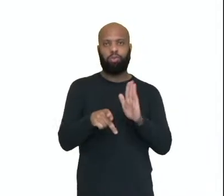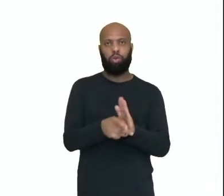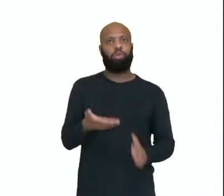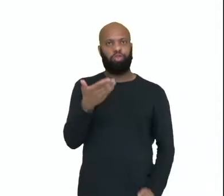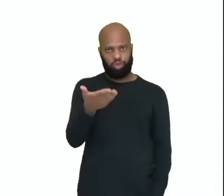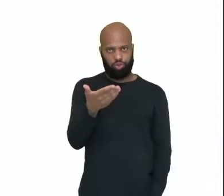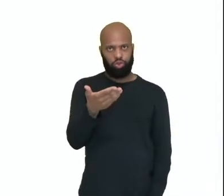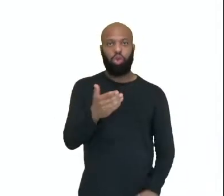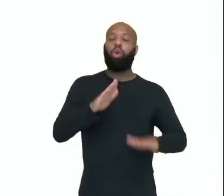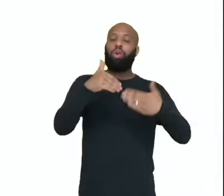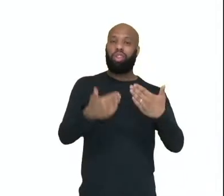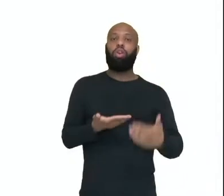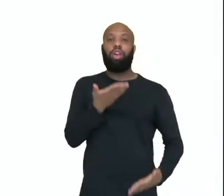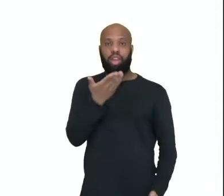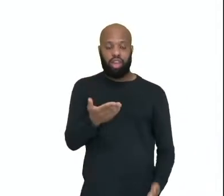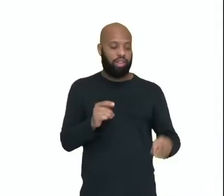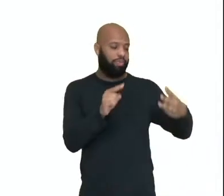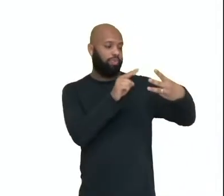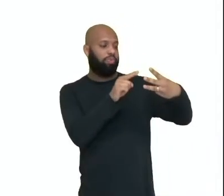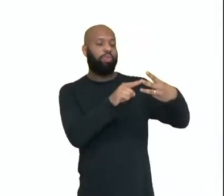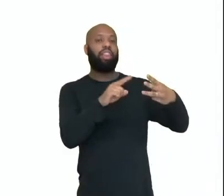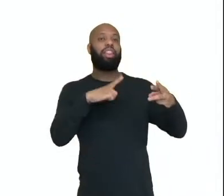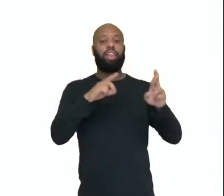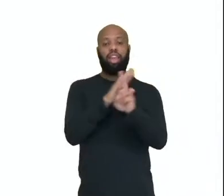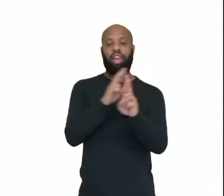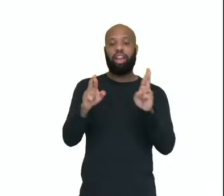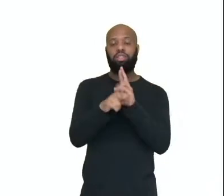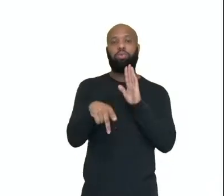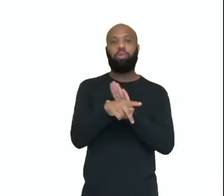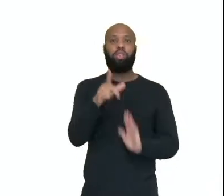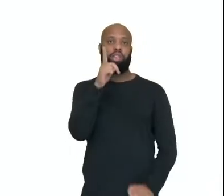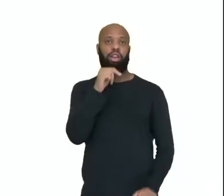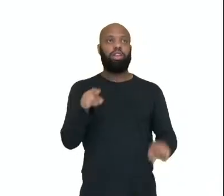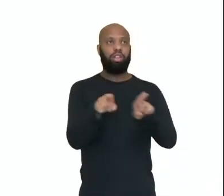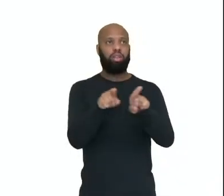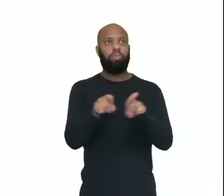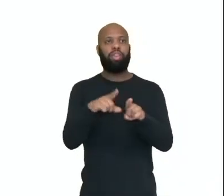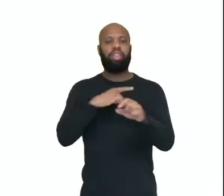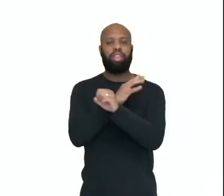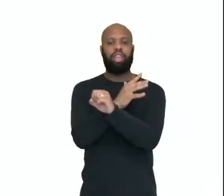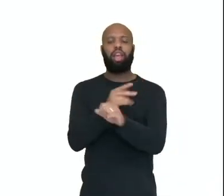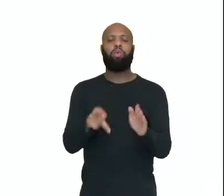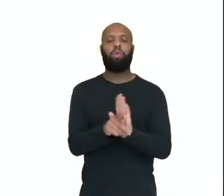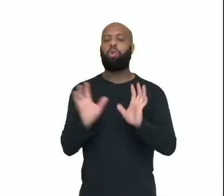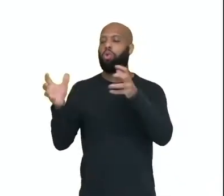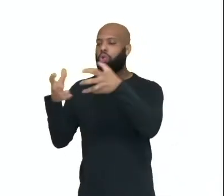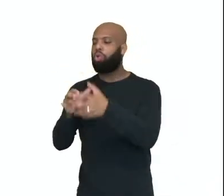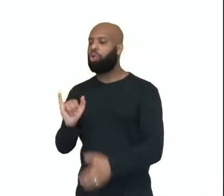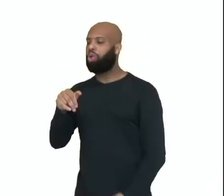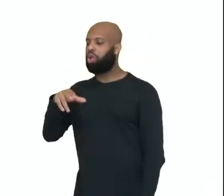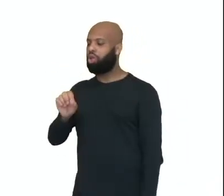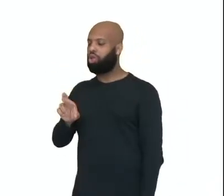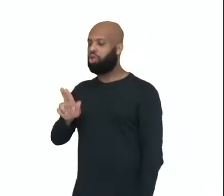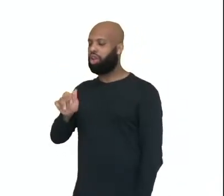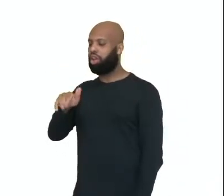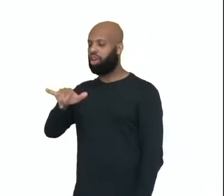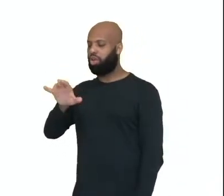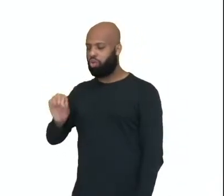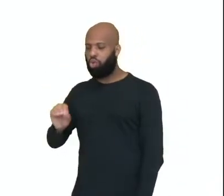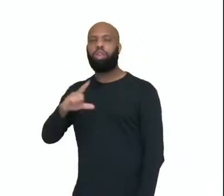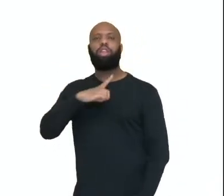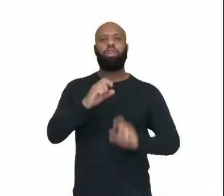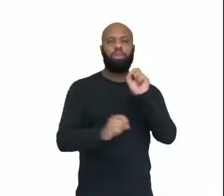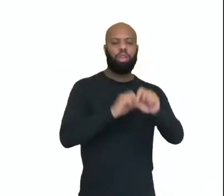substância. Os peróxidos reagem com a água e com ácidos inorgânicos. Então, a reação entre o peróxido e a água, os produtos